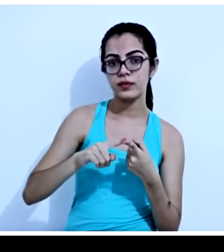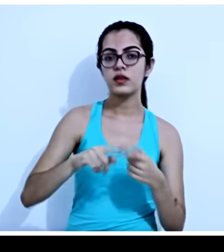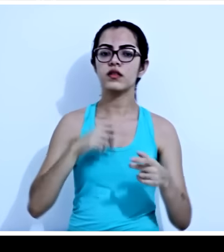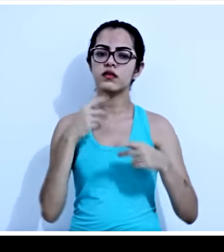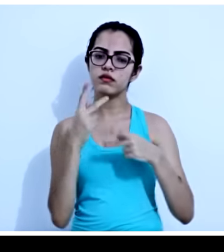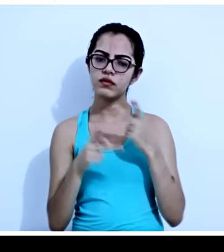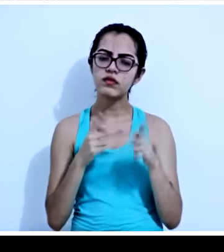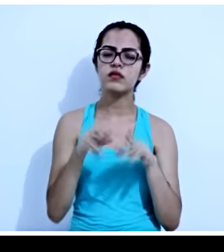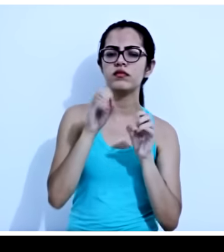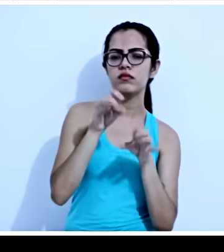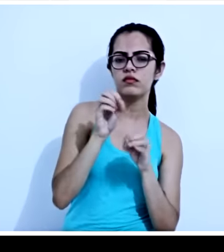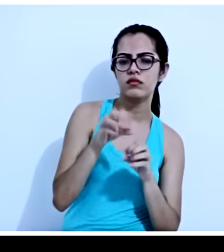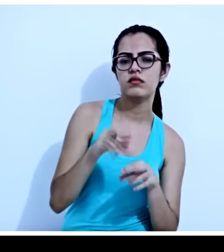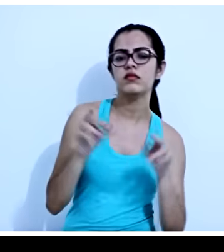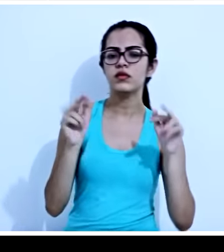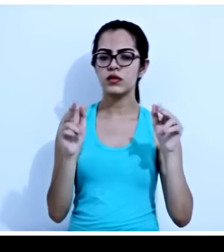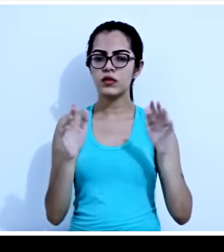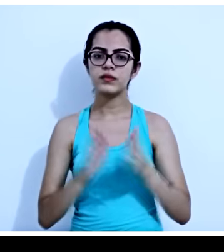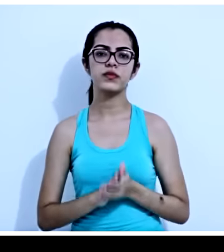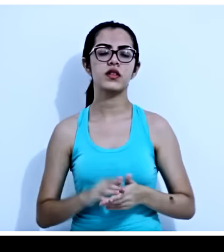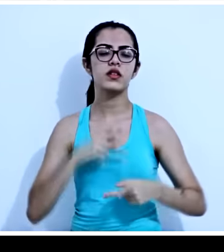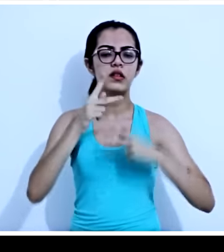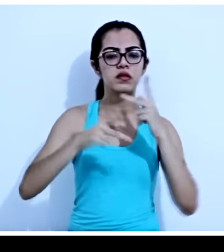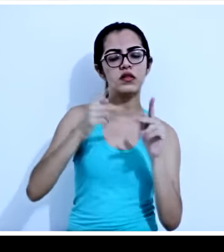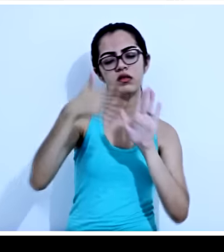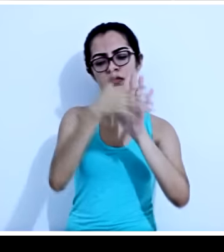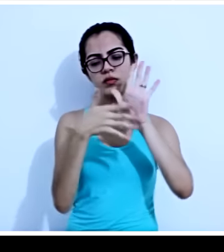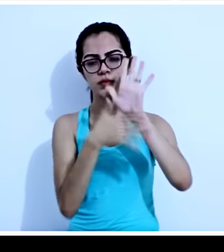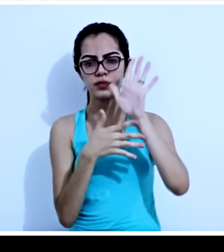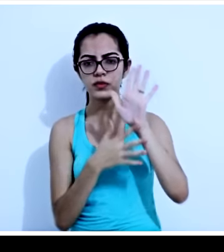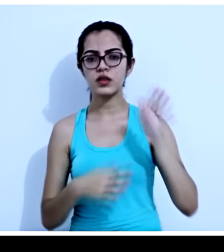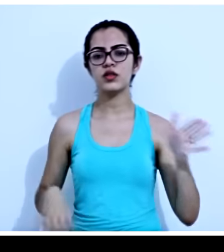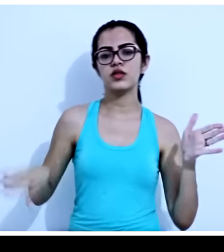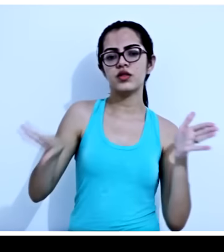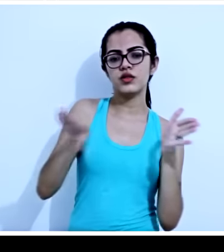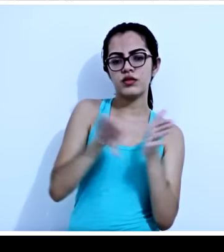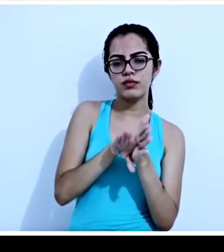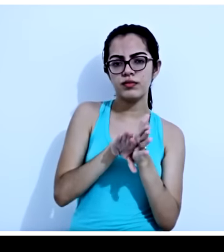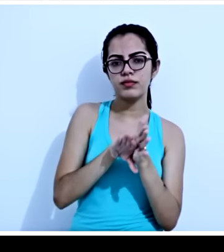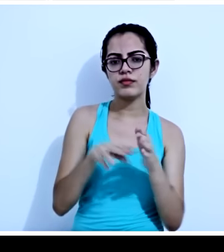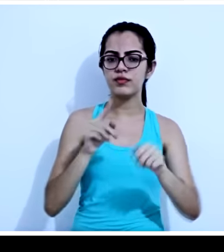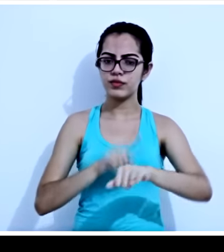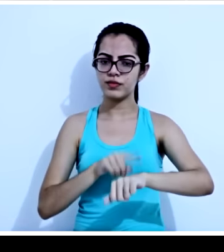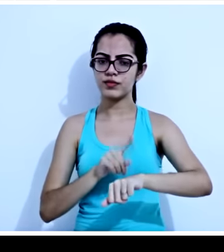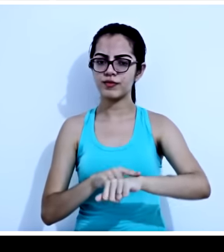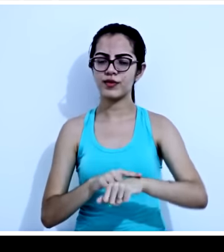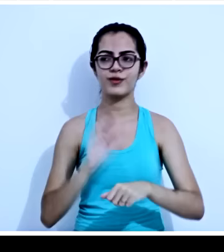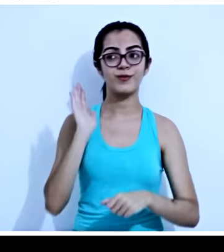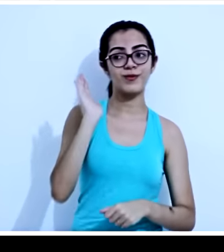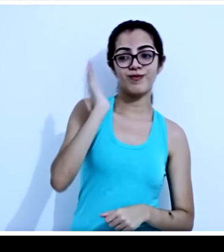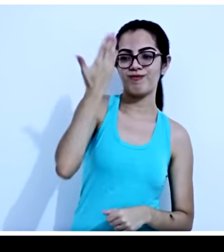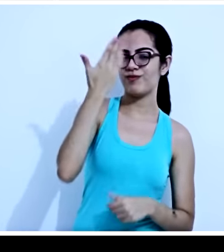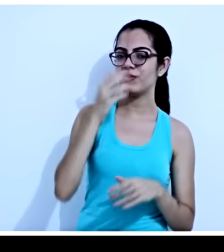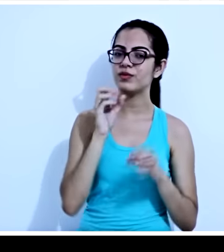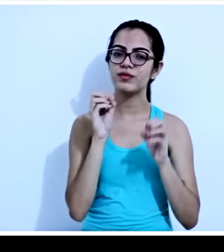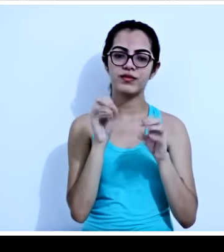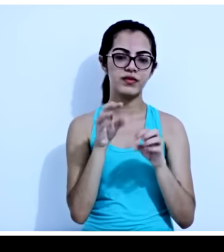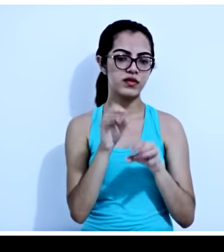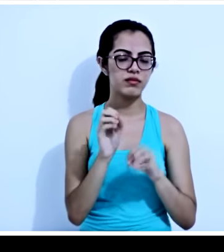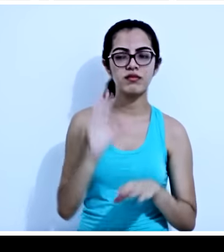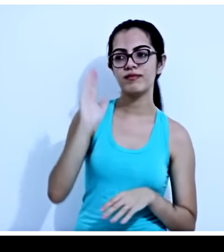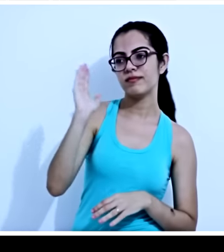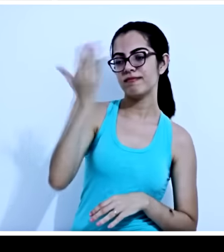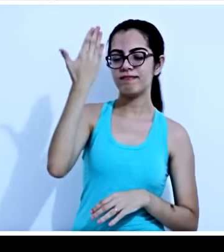número 3, ele diz que chegará um tempo em que as falsas palavras, as falsas doutrinas estarão